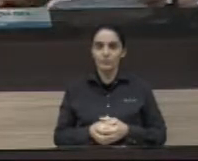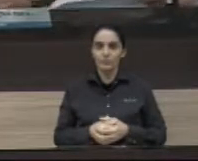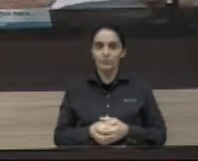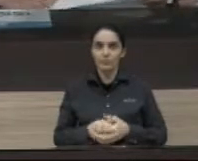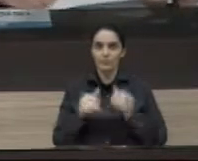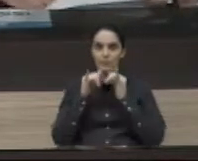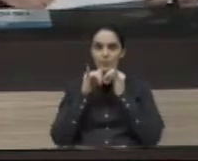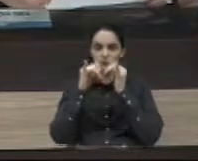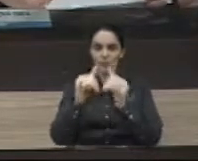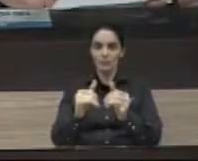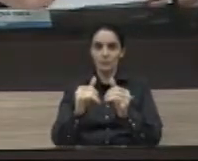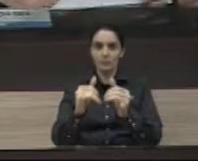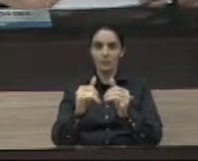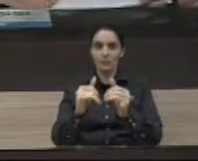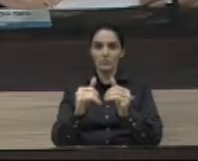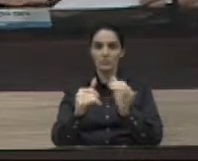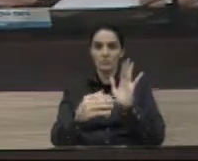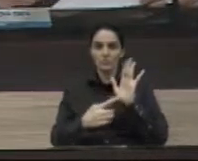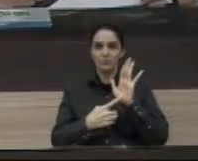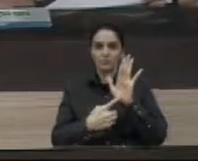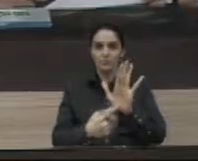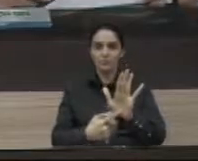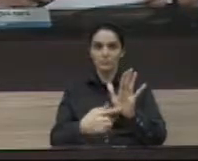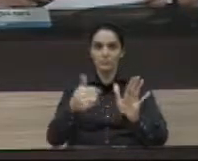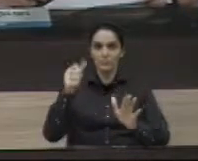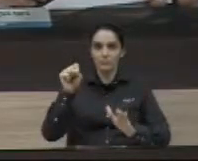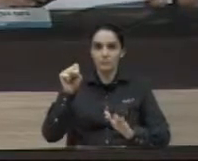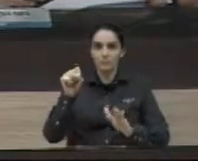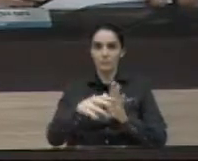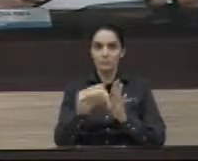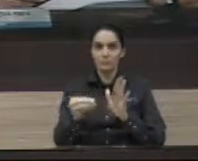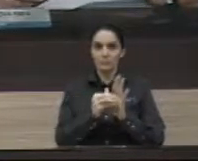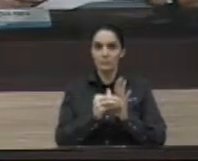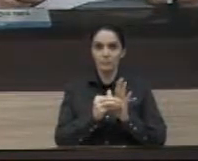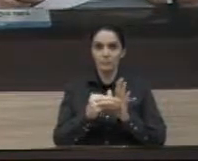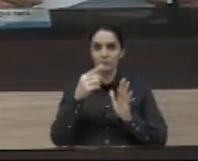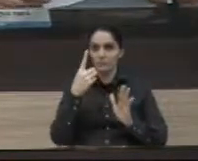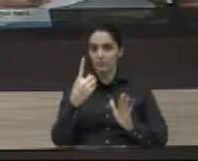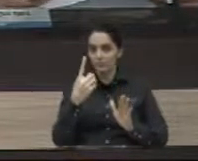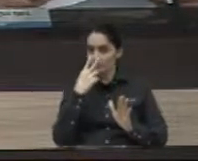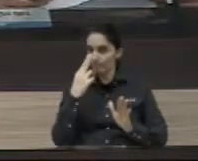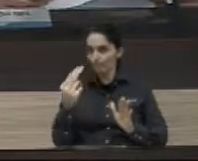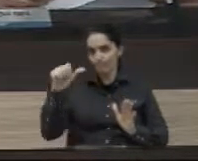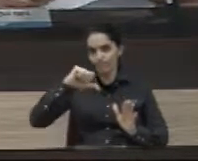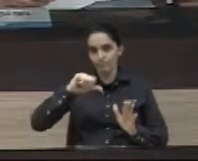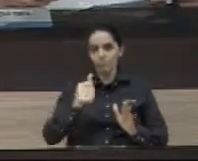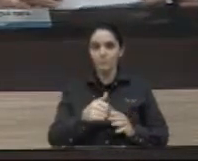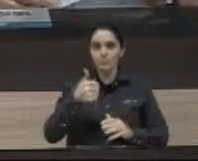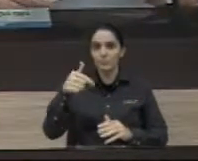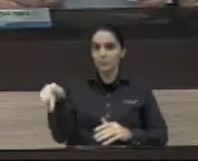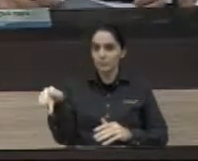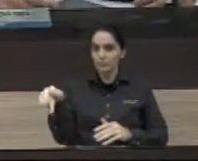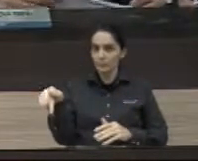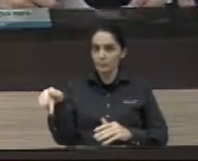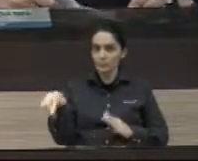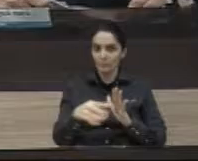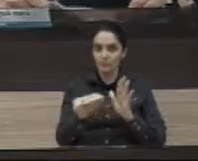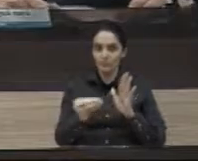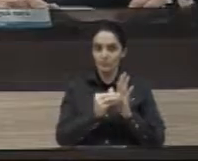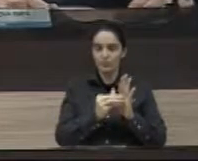Informo aos senhores que foram apresentadas 18 emendas, uma com parecer contrário. O projeto contém 17 emendas